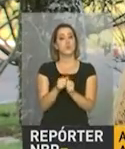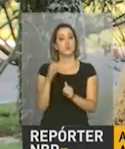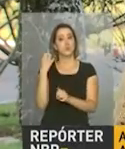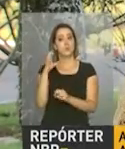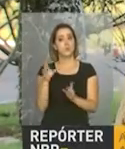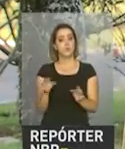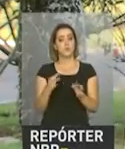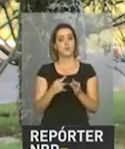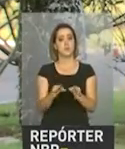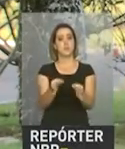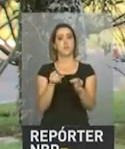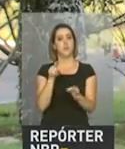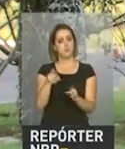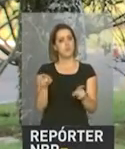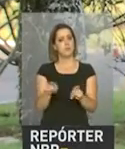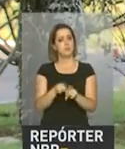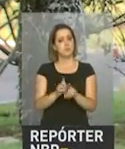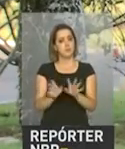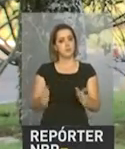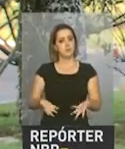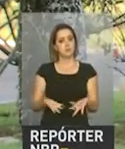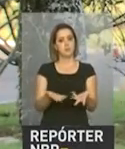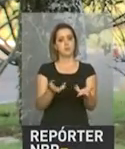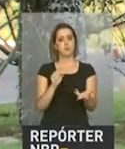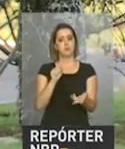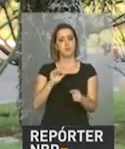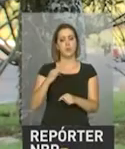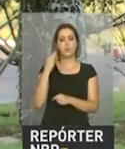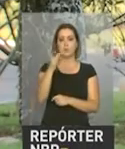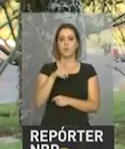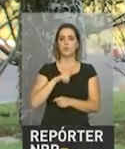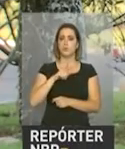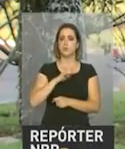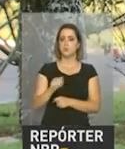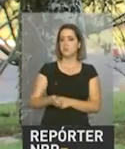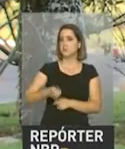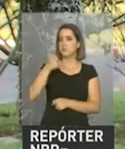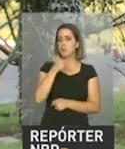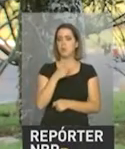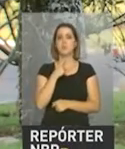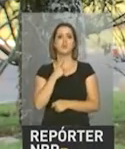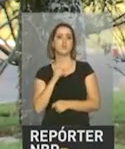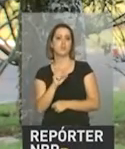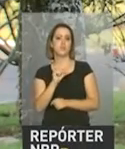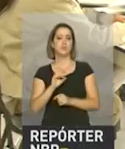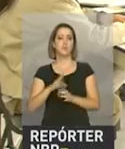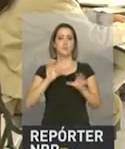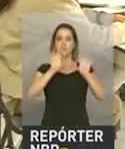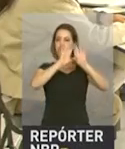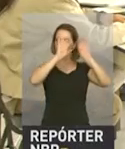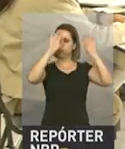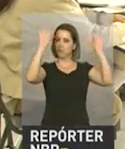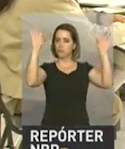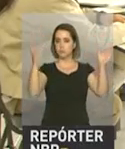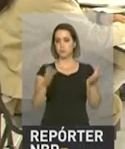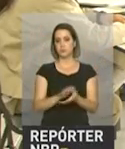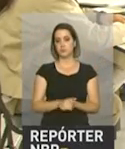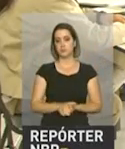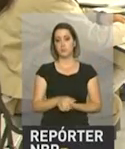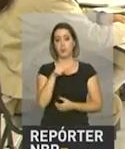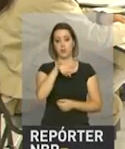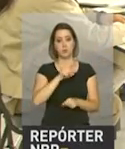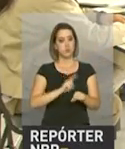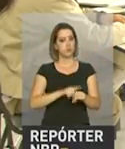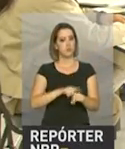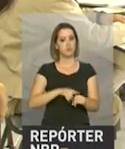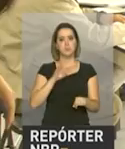tecnologia, você também está incentivando que esse estudante lá na frente ele tenha maior interesse para a área espacial. Esse é provavelmente o